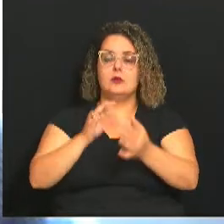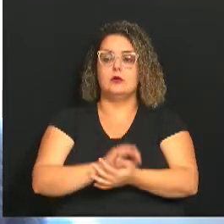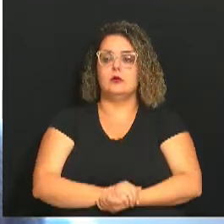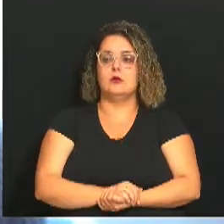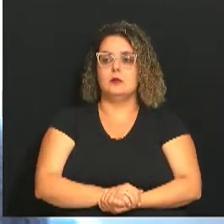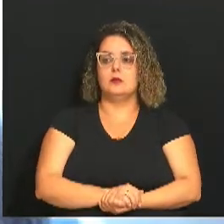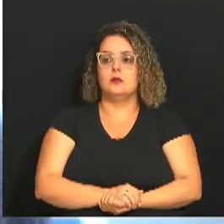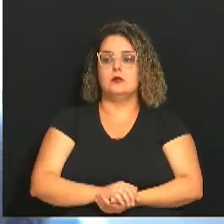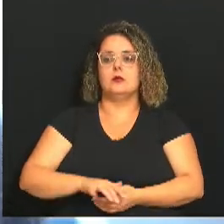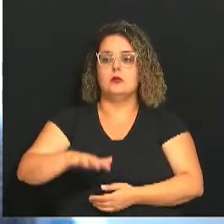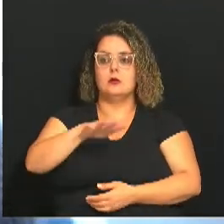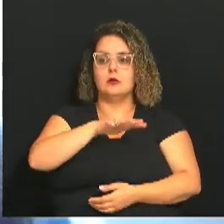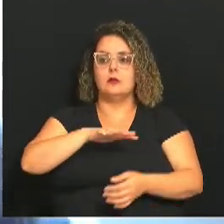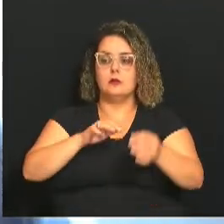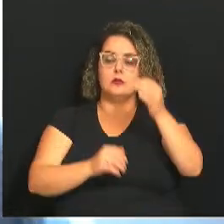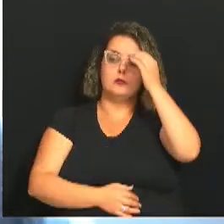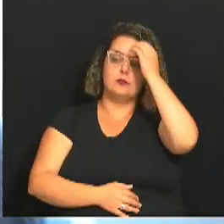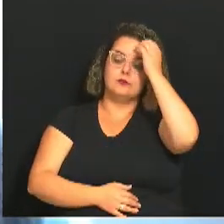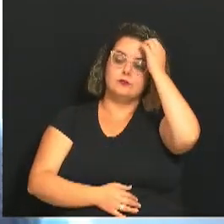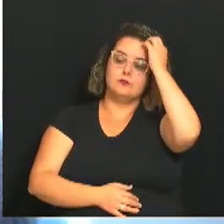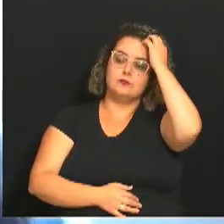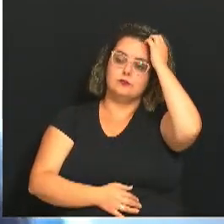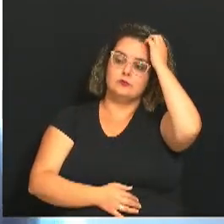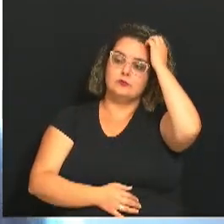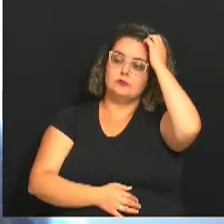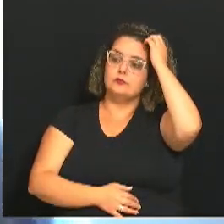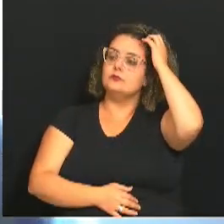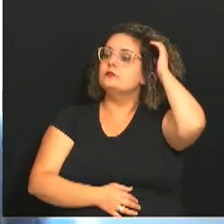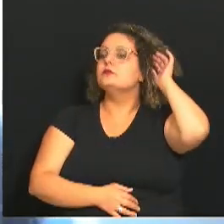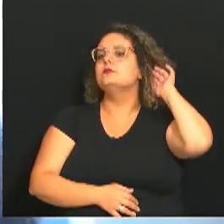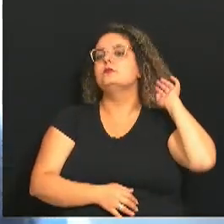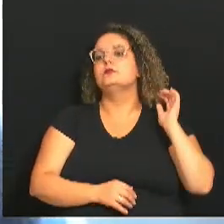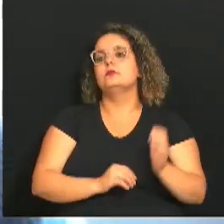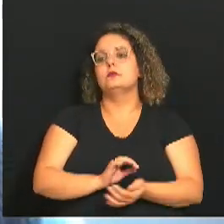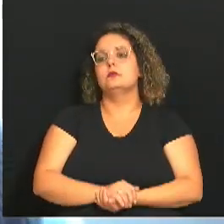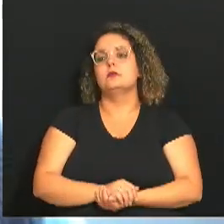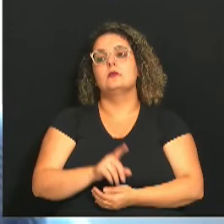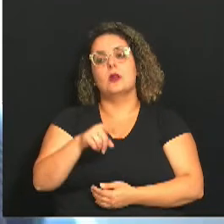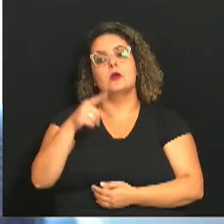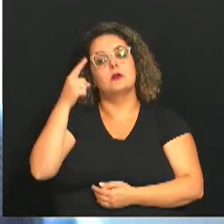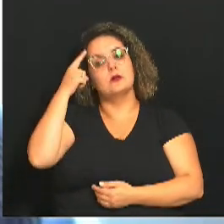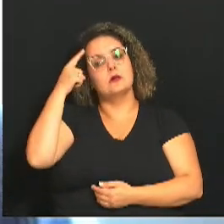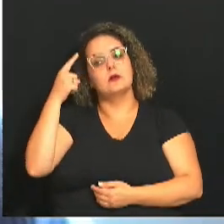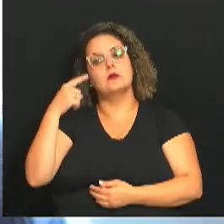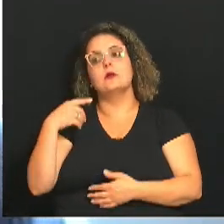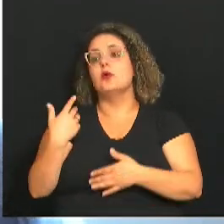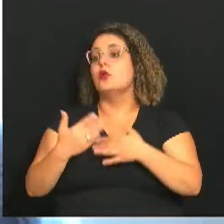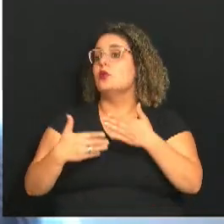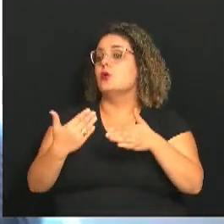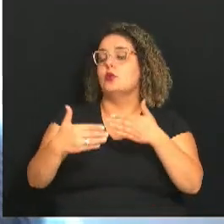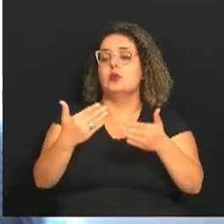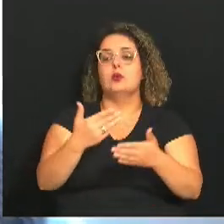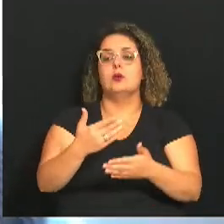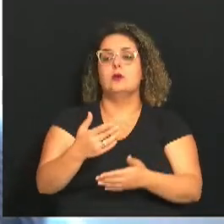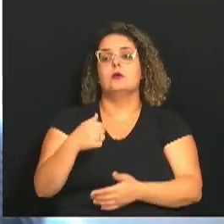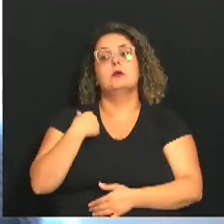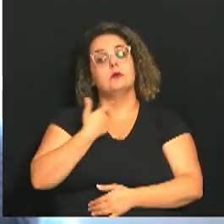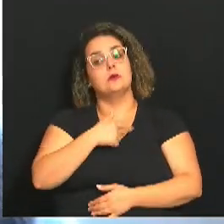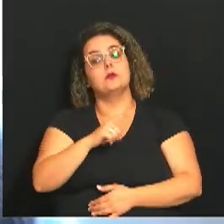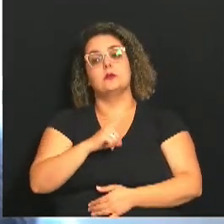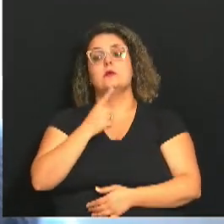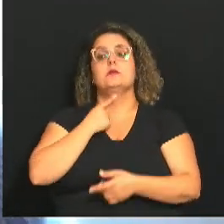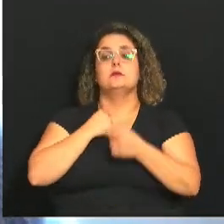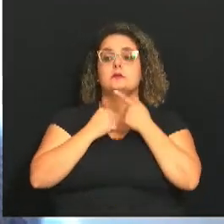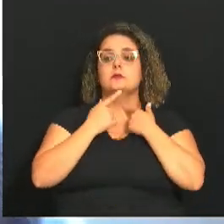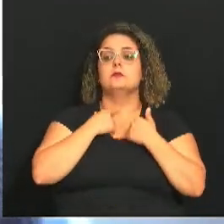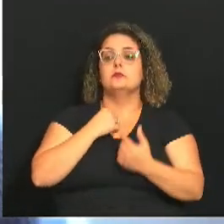população. Então é isso que eu penso. A gente tem muito a avançar, tem muita vontade e